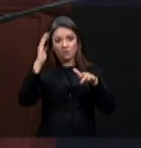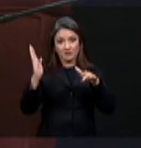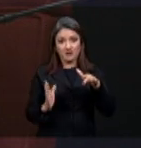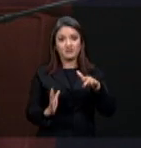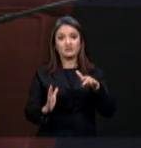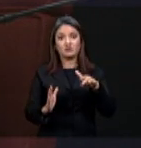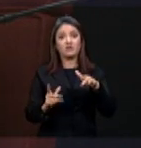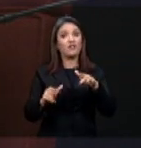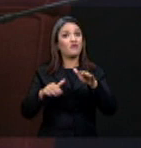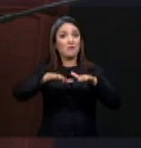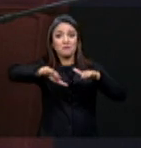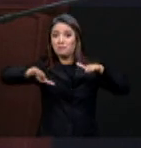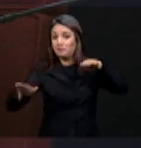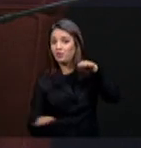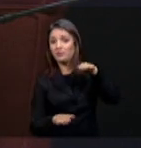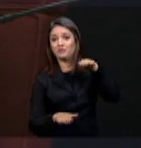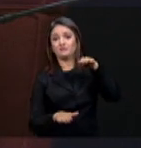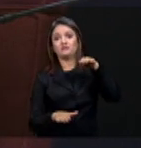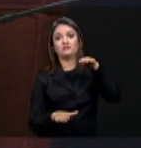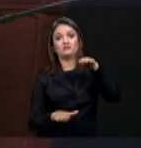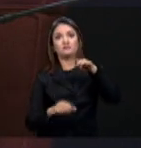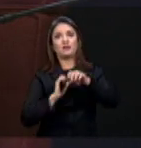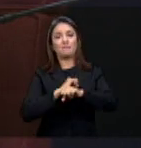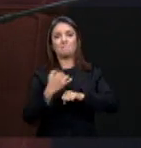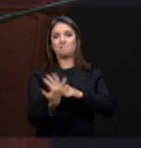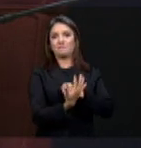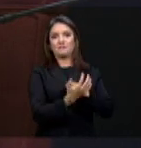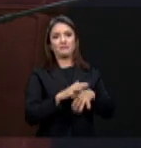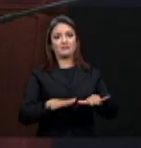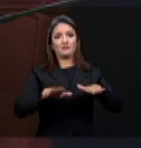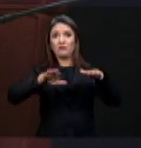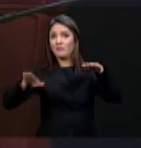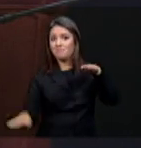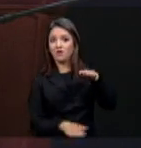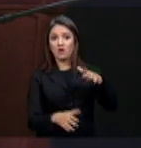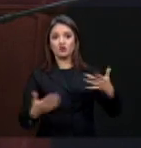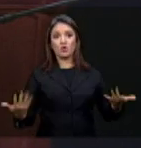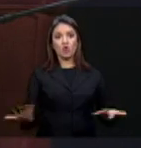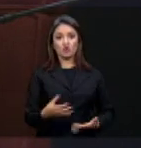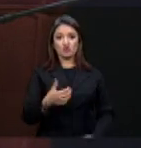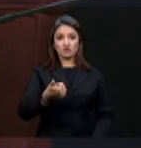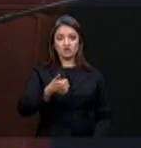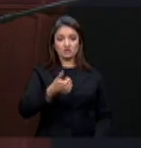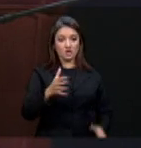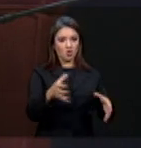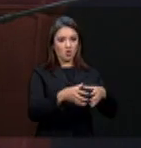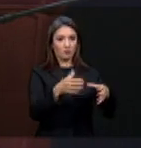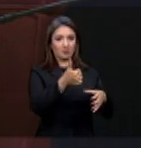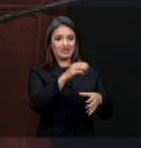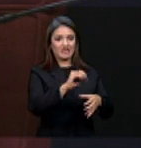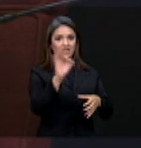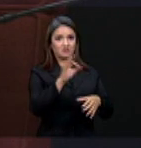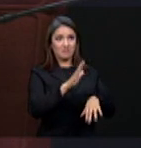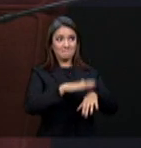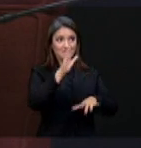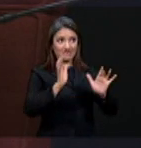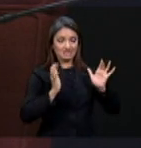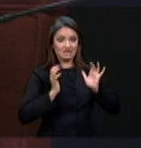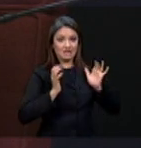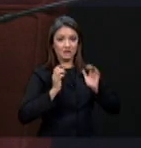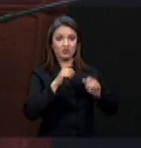no Brasil avançou ainda mais durante a pandemia é hoje a parcela dez porcento mais rica da população detém